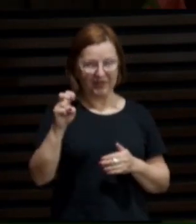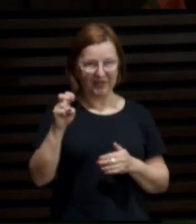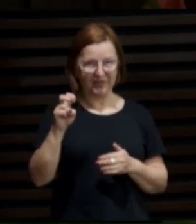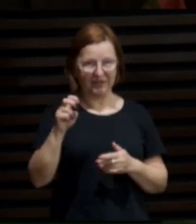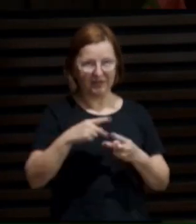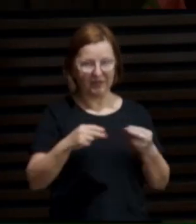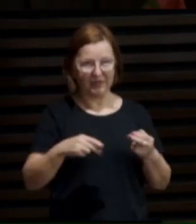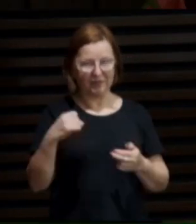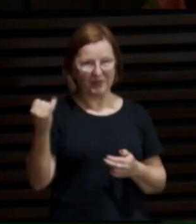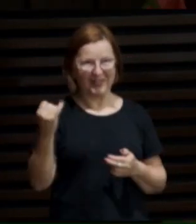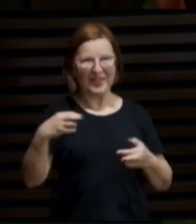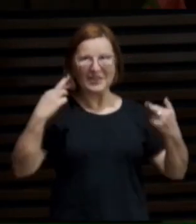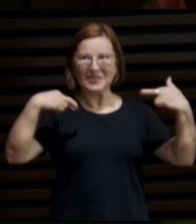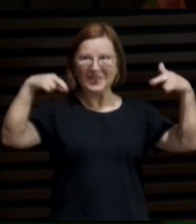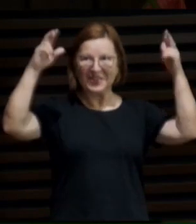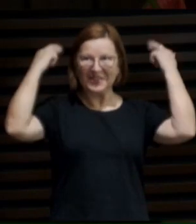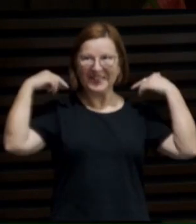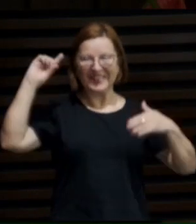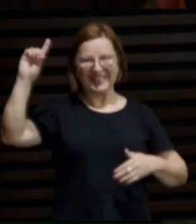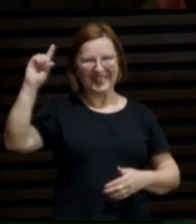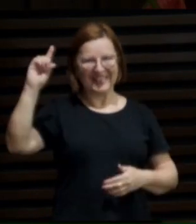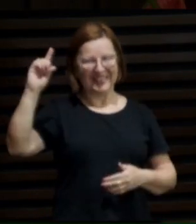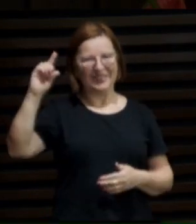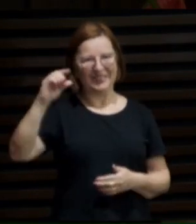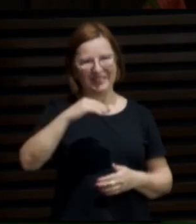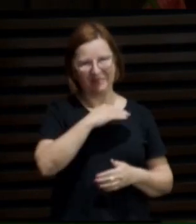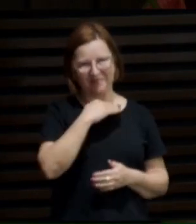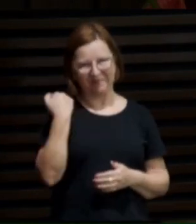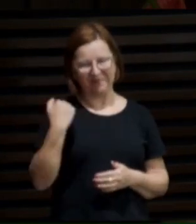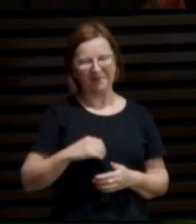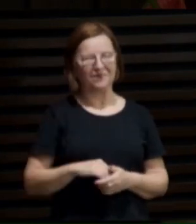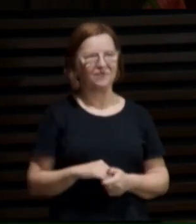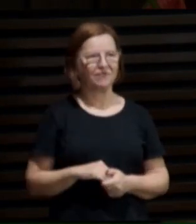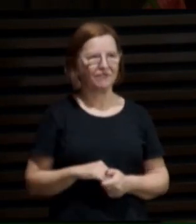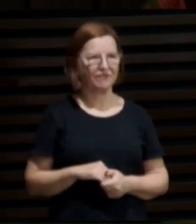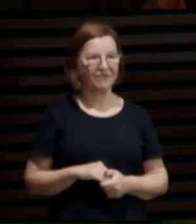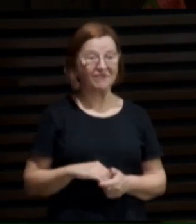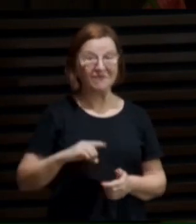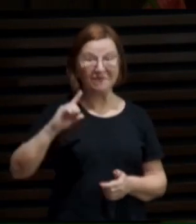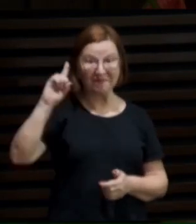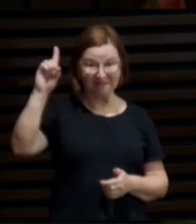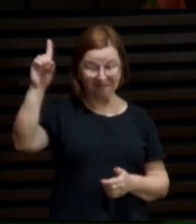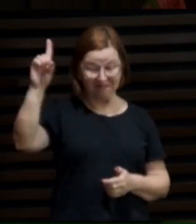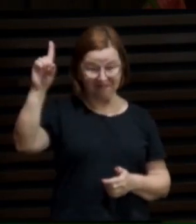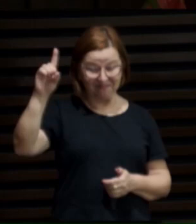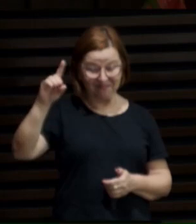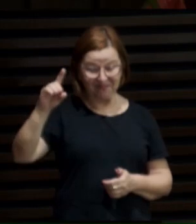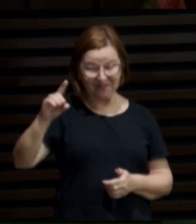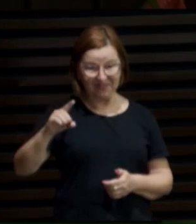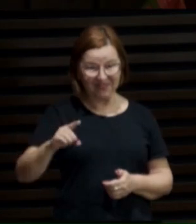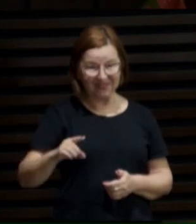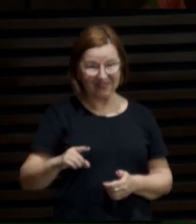o Cordeiro de Deus que foi imolado. Deus proveu para si